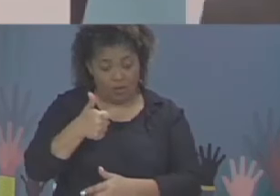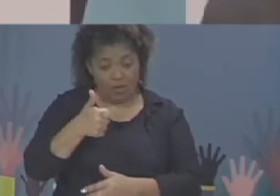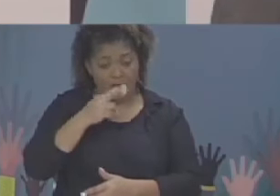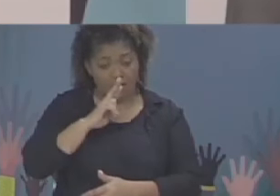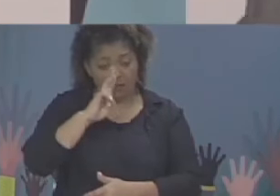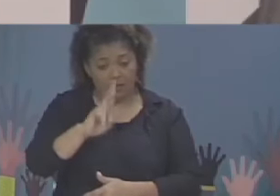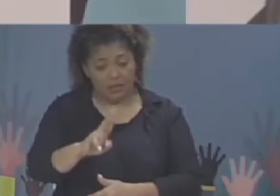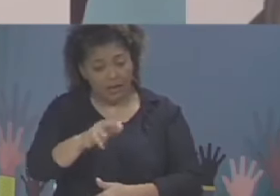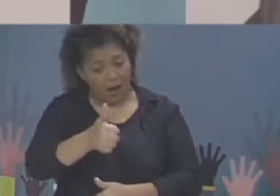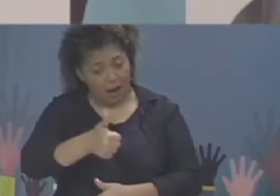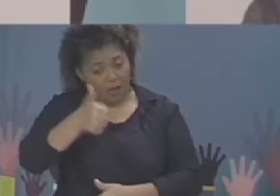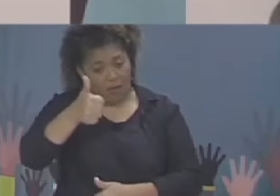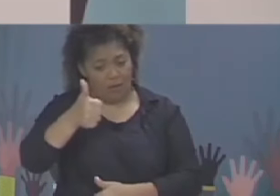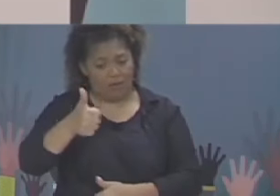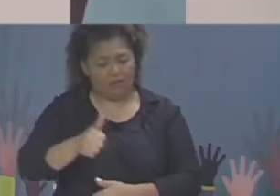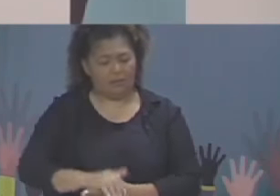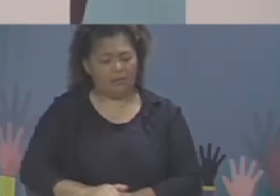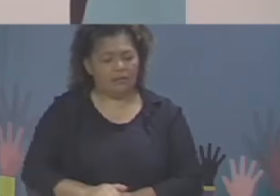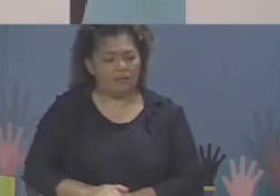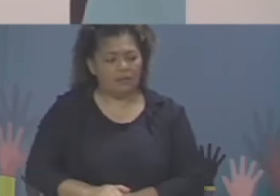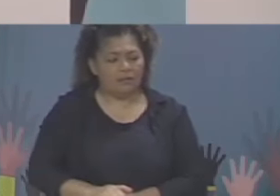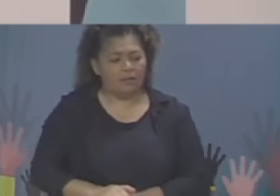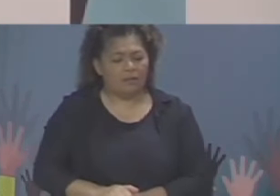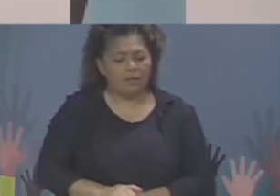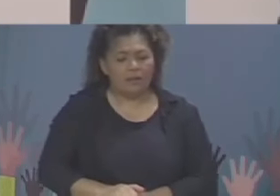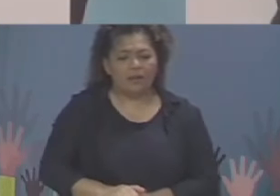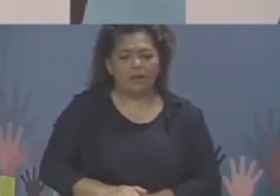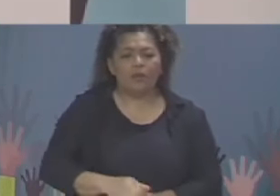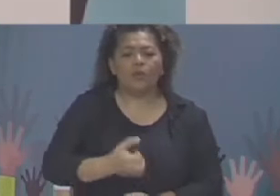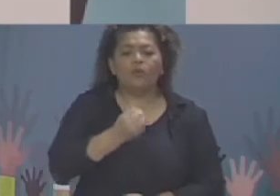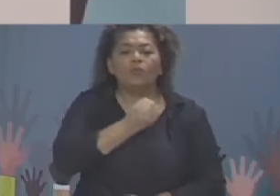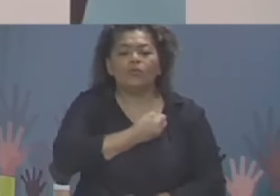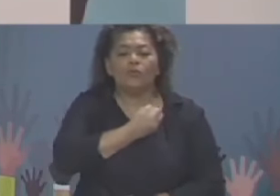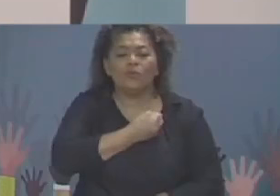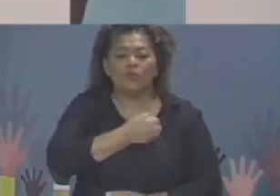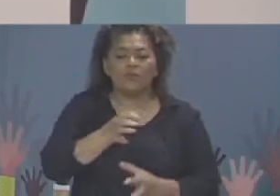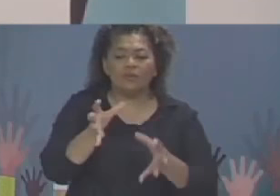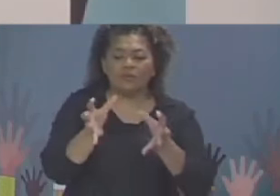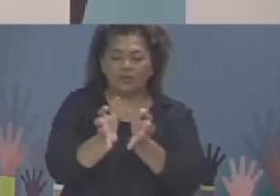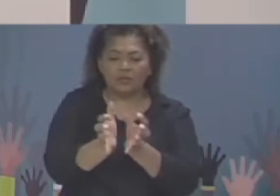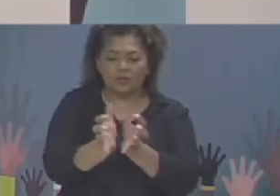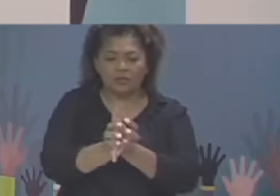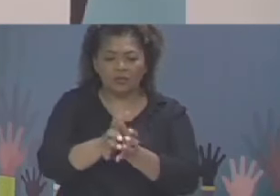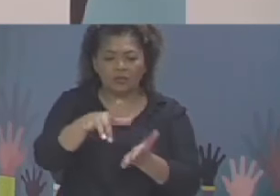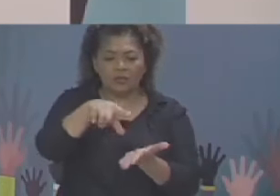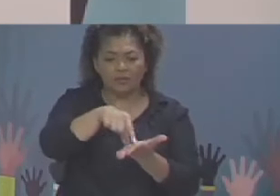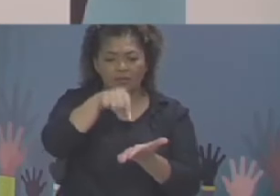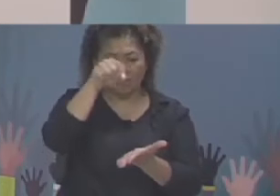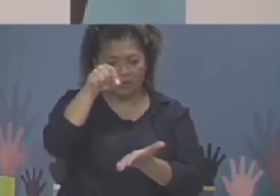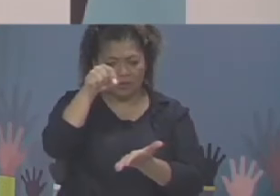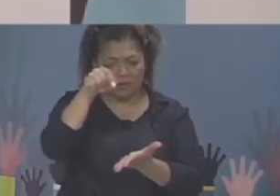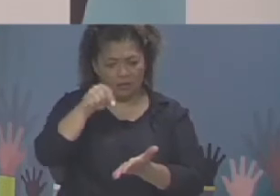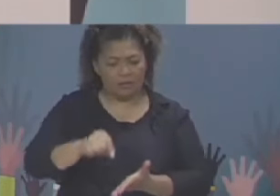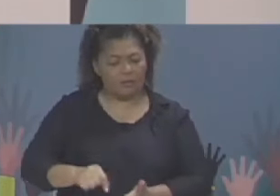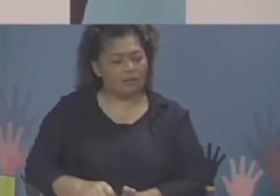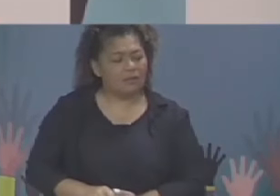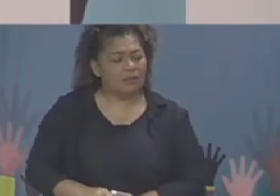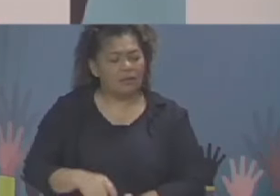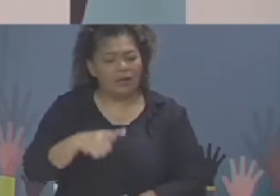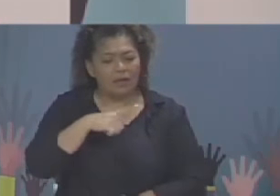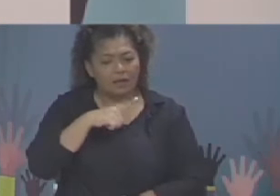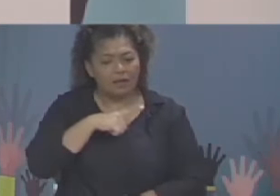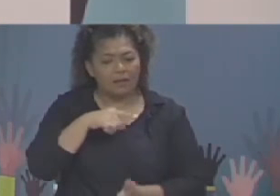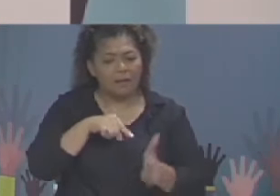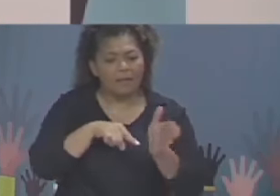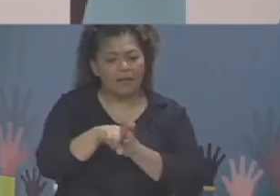Na hipótese de sorteio do mesmo número de chapas para pergunta e resposta, o sorteio será refeito. O tempo para a